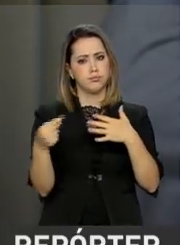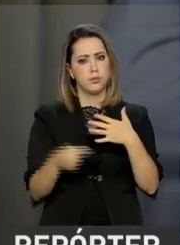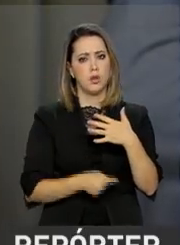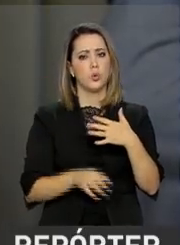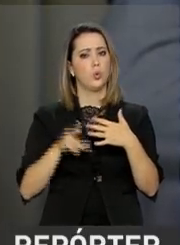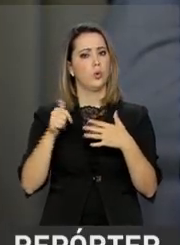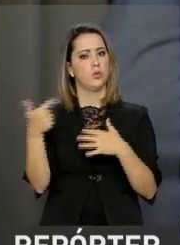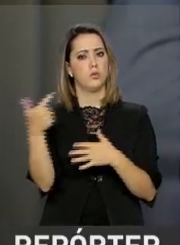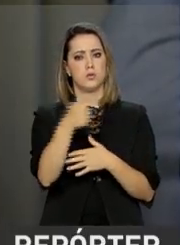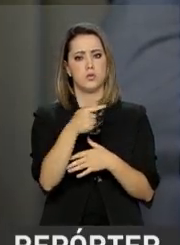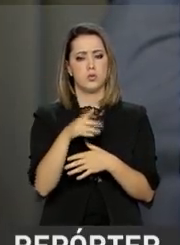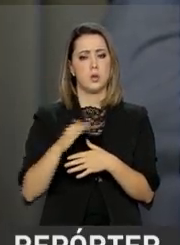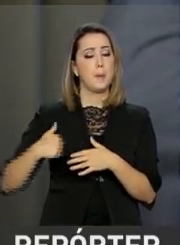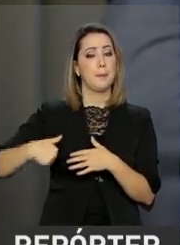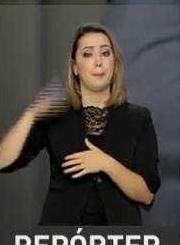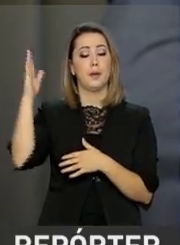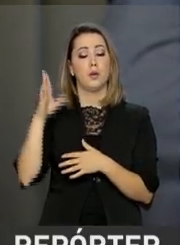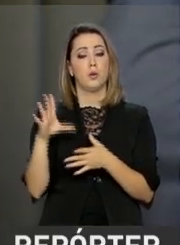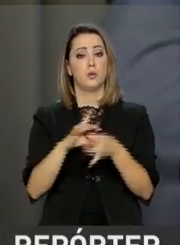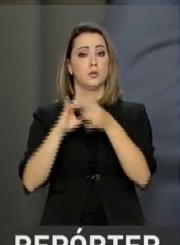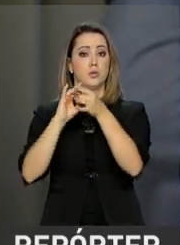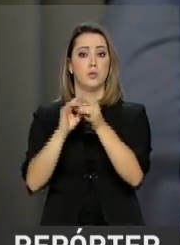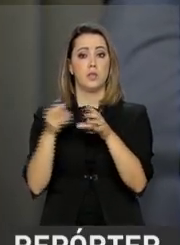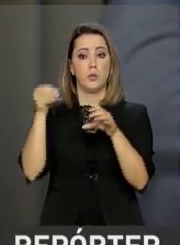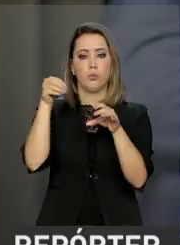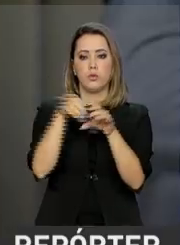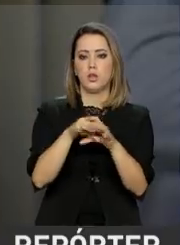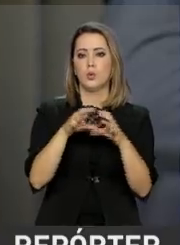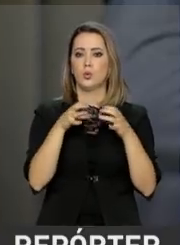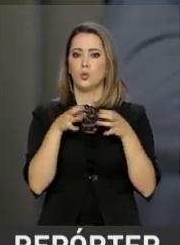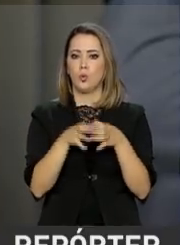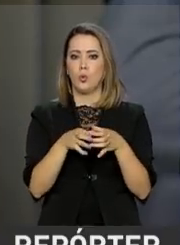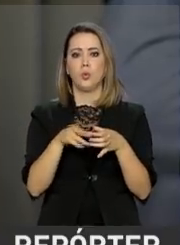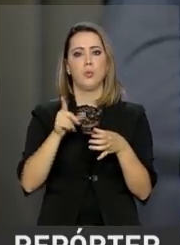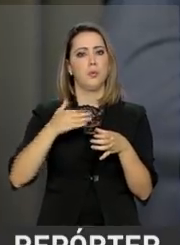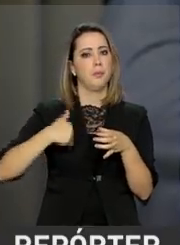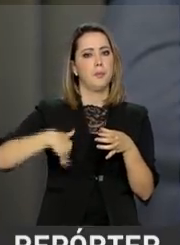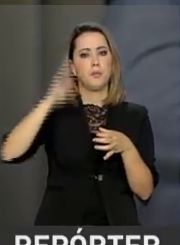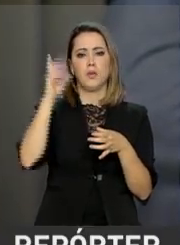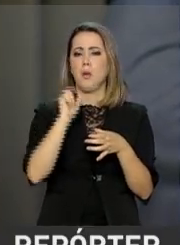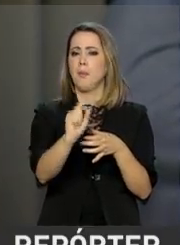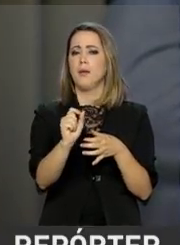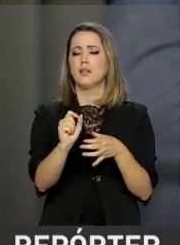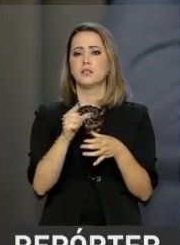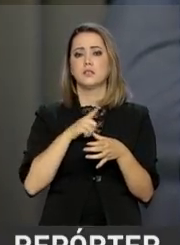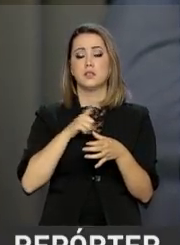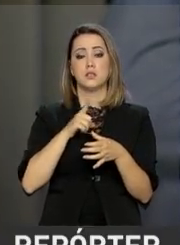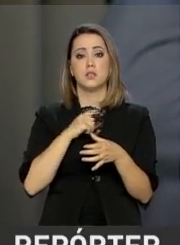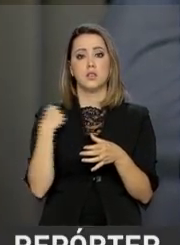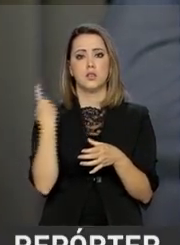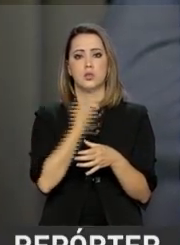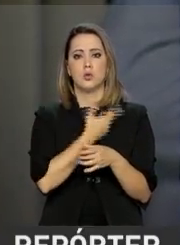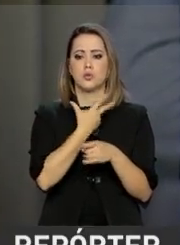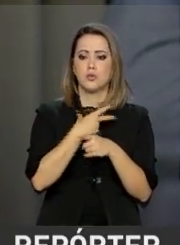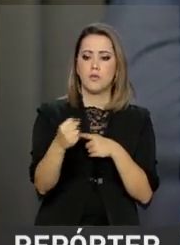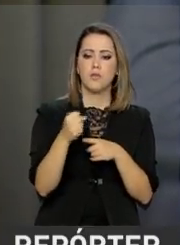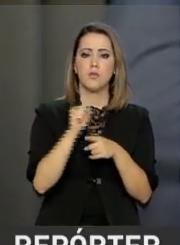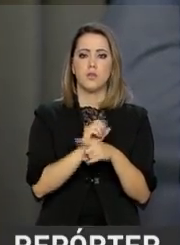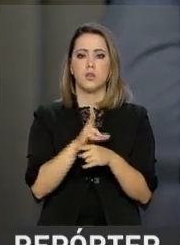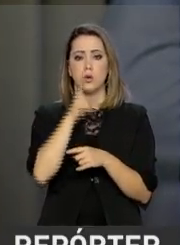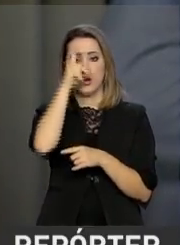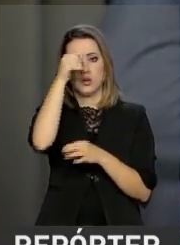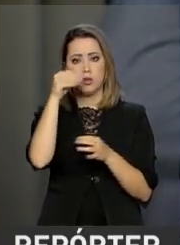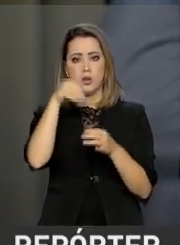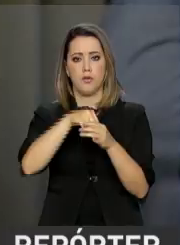maior for a coesão e a vitalidade interna da CPLP, maior será a nossa vitalidade e a